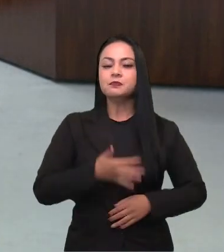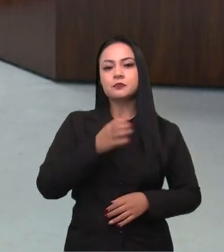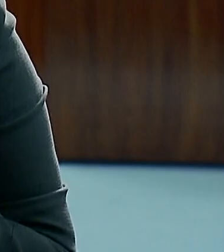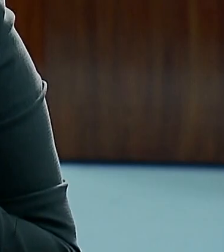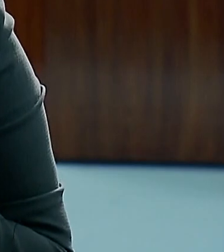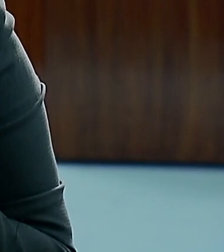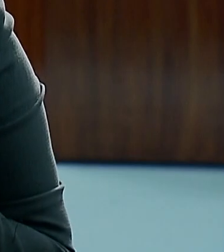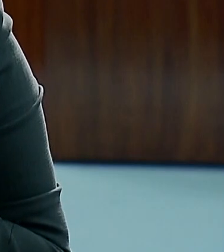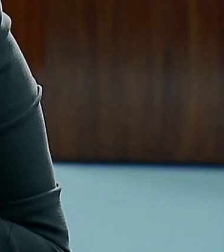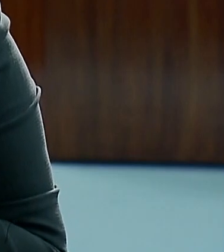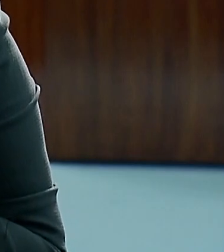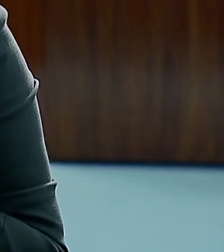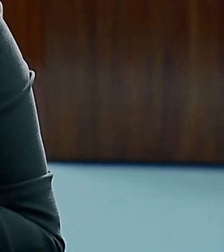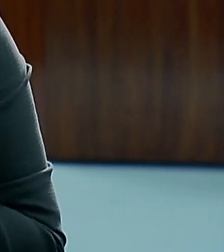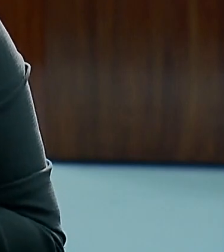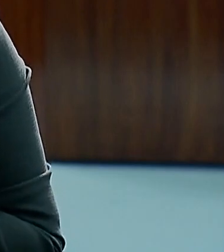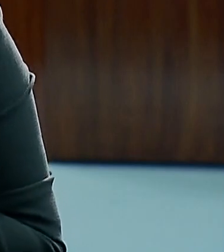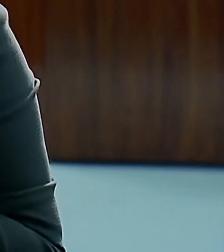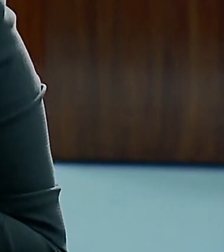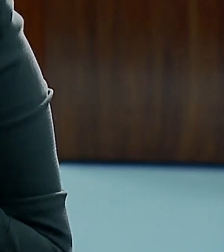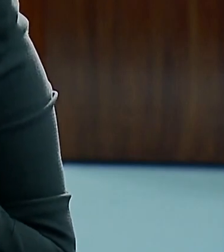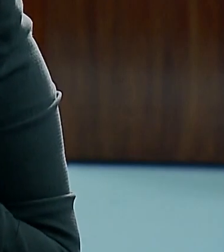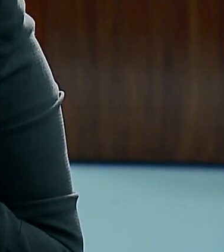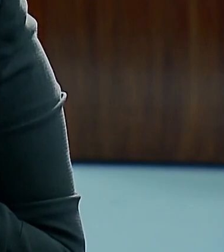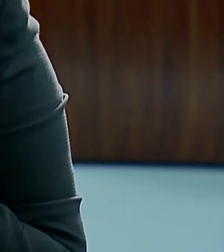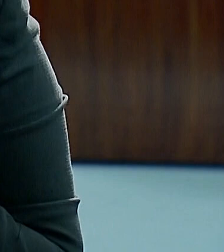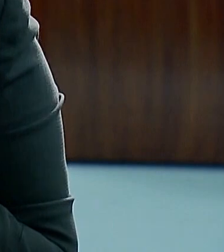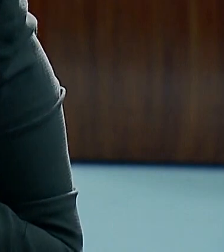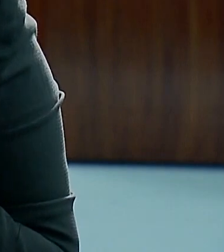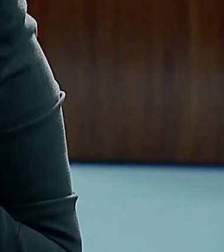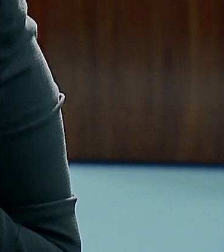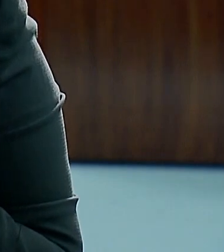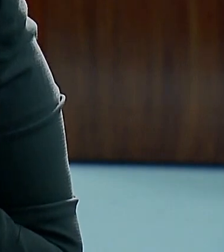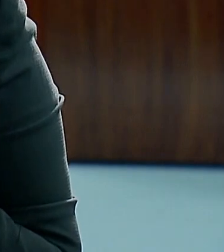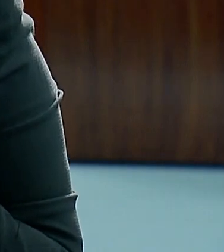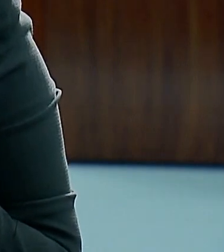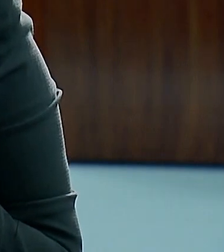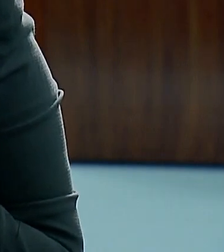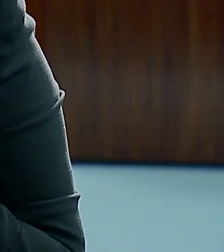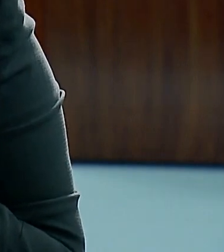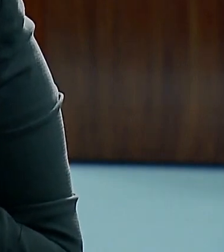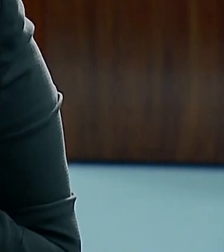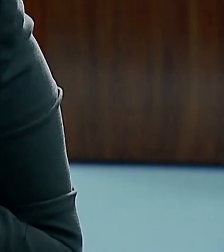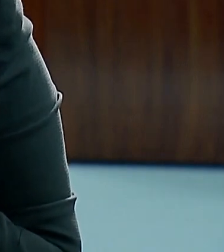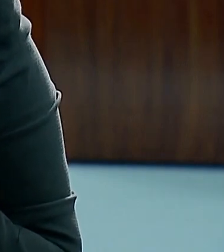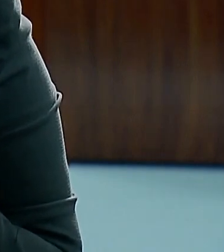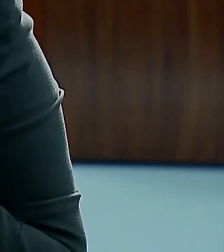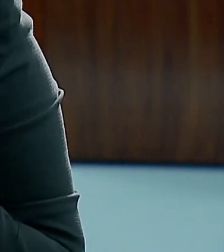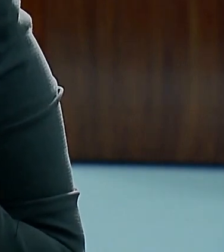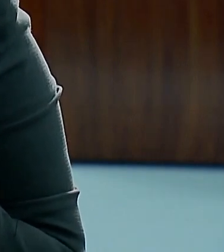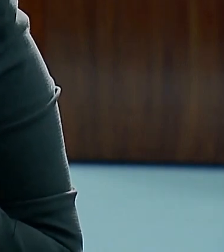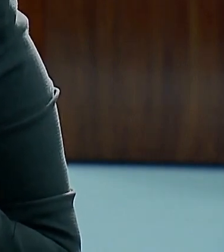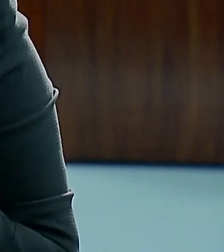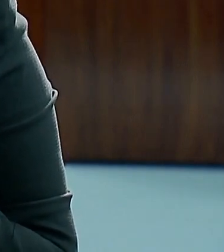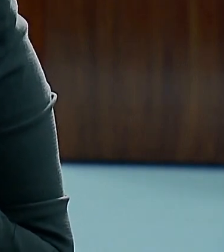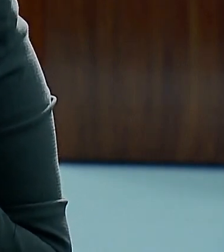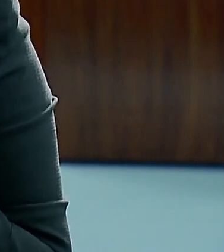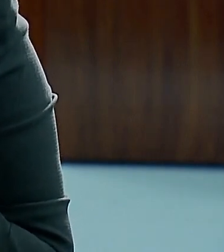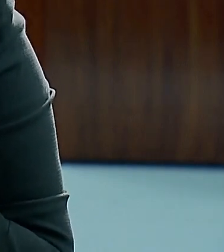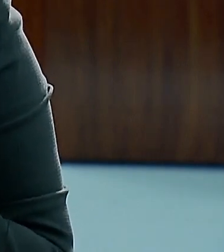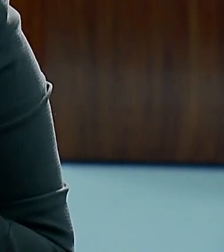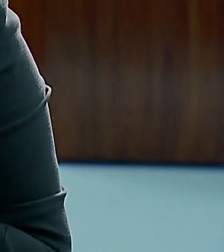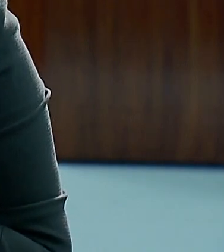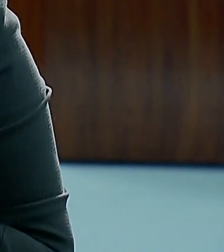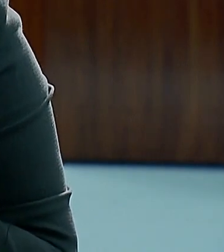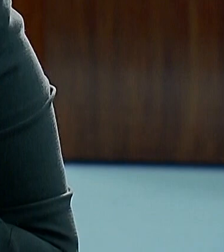recisória no voto a ministra Carmen Lúcia entendeu que não caberia recurso por meio de reclamação porque a ação já